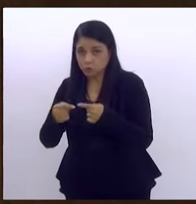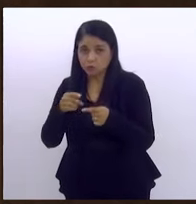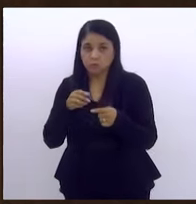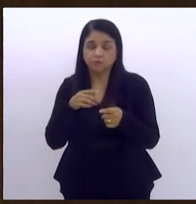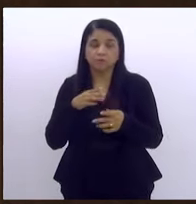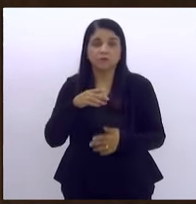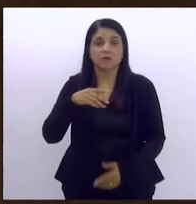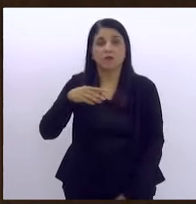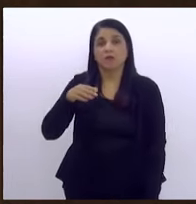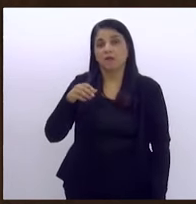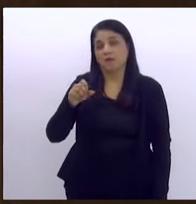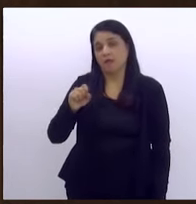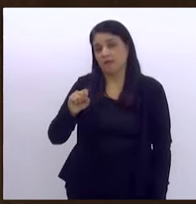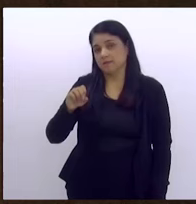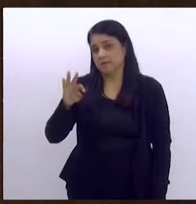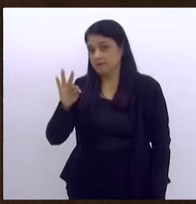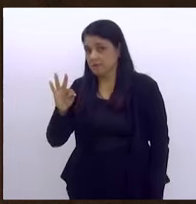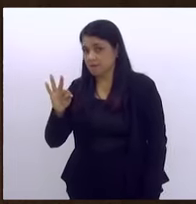do STF,